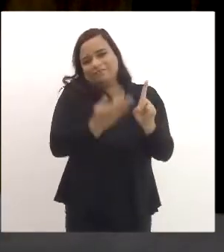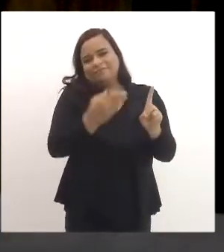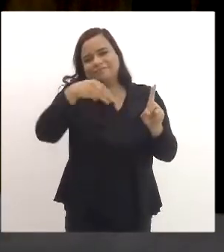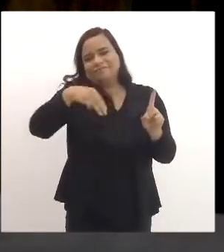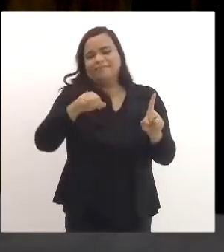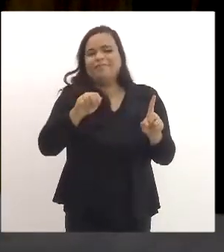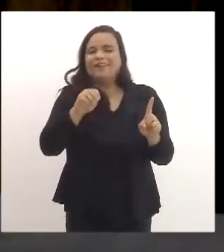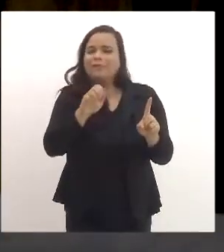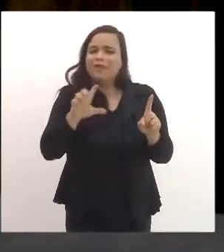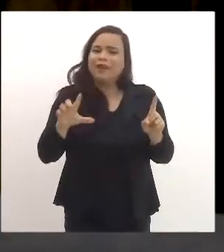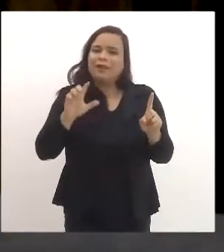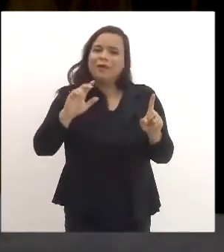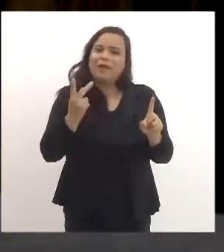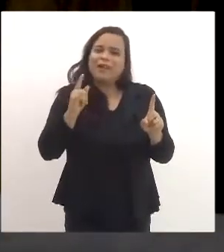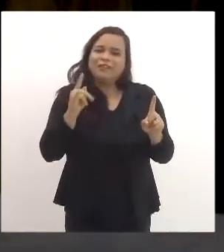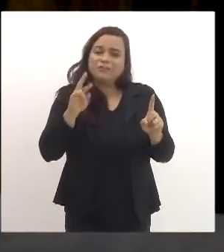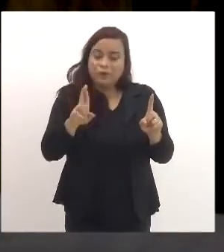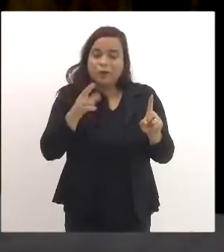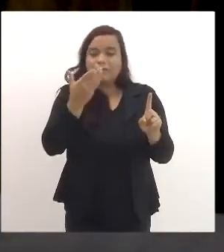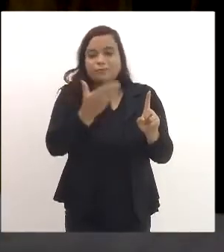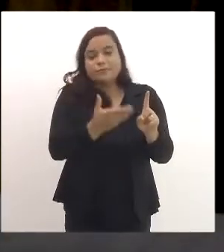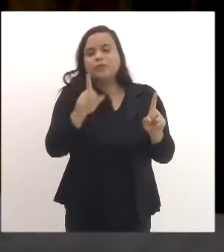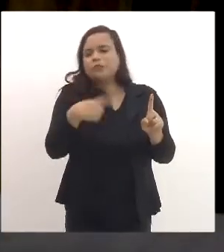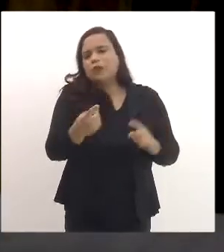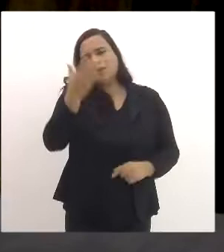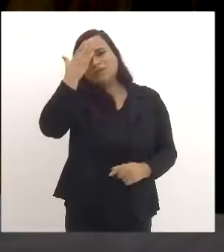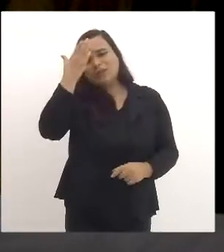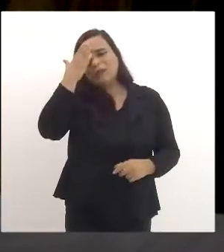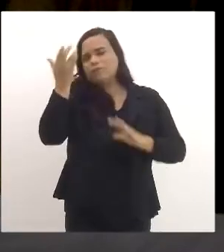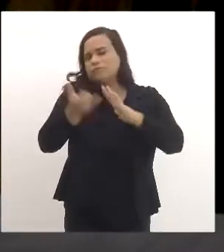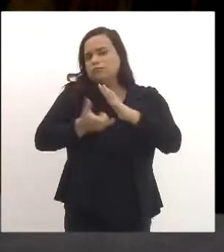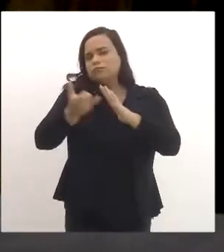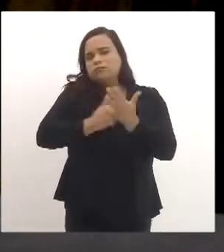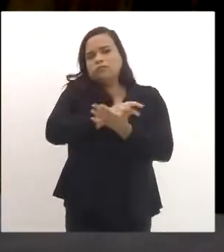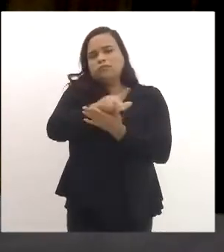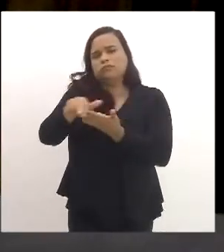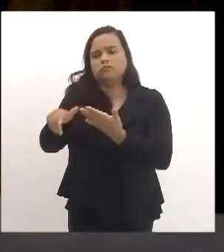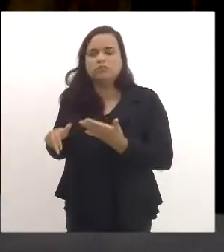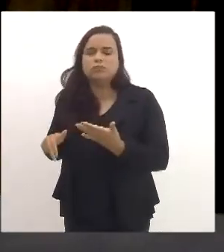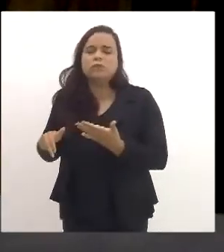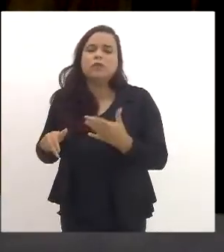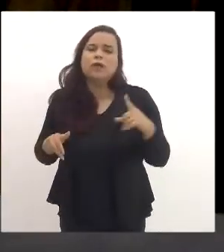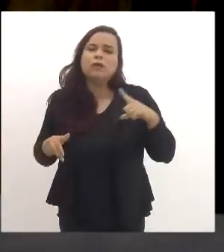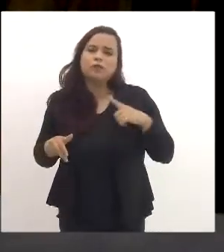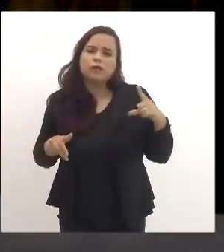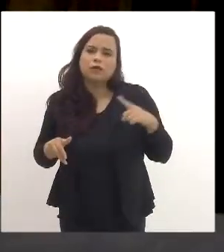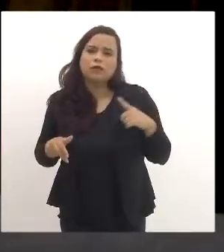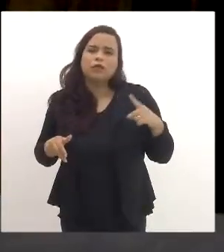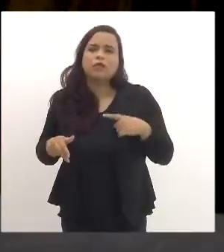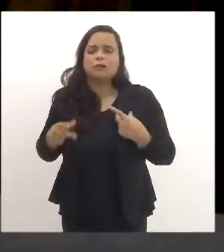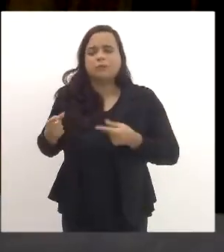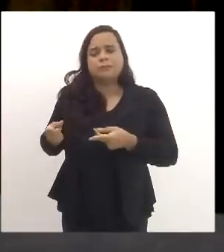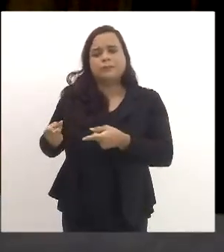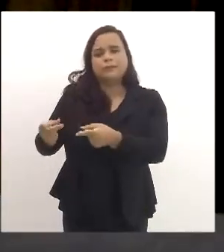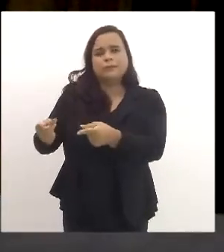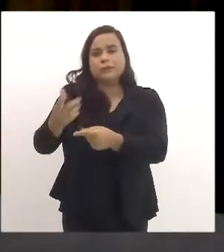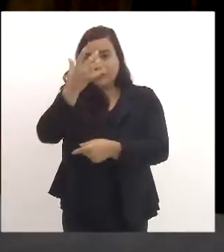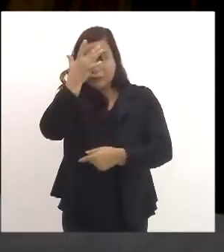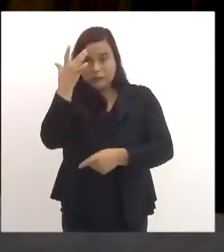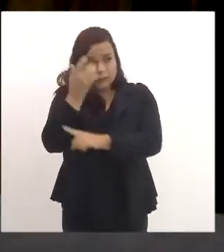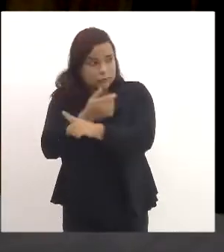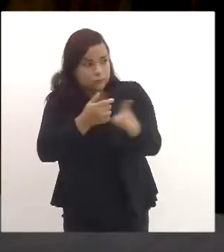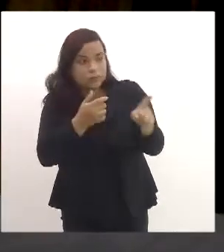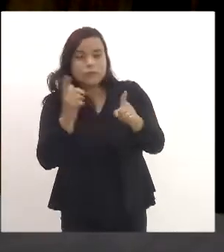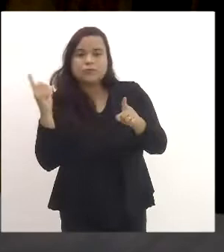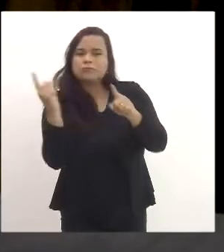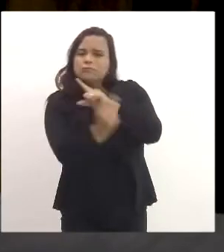Nós todos sabemos que as instituições, elas ficam e as pessoas passam